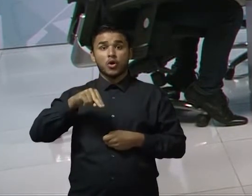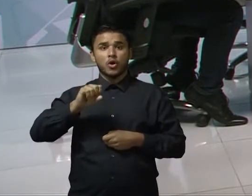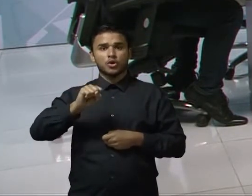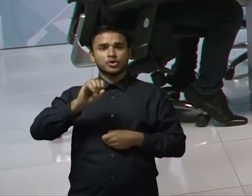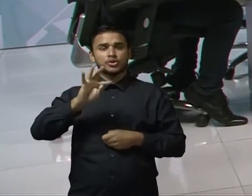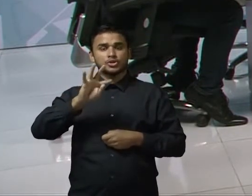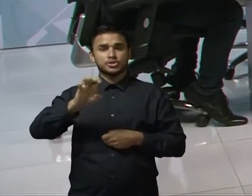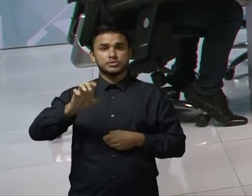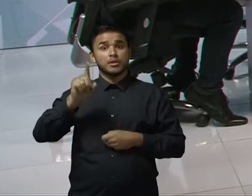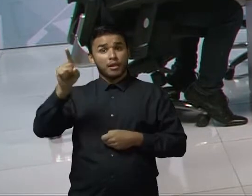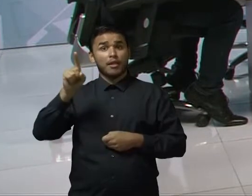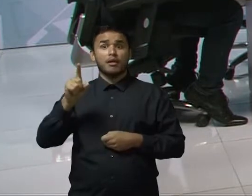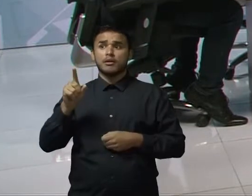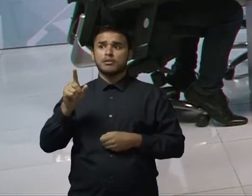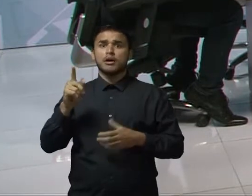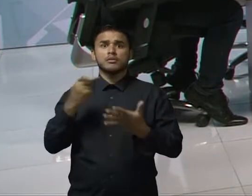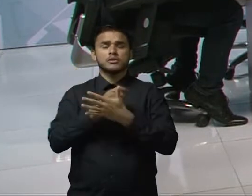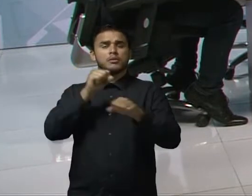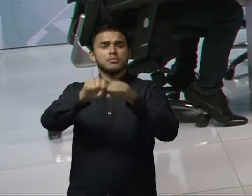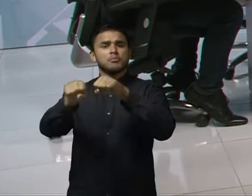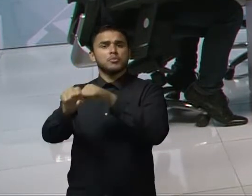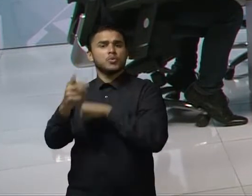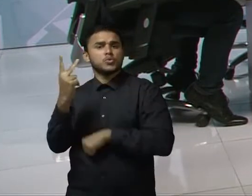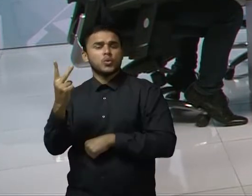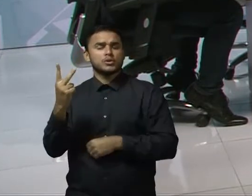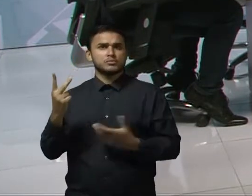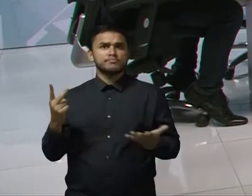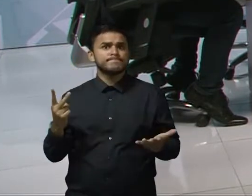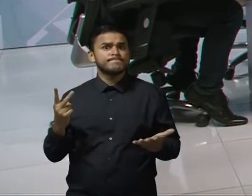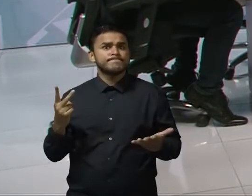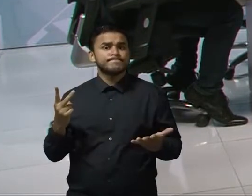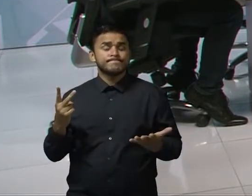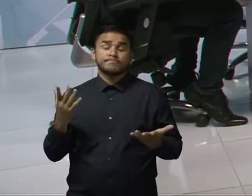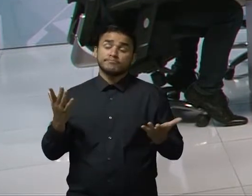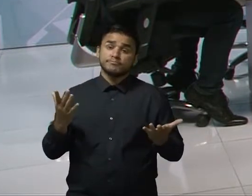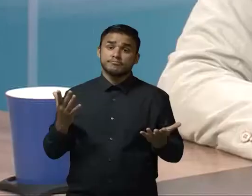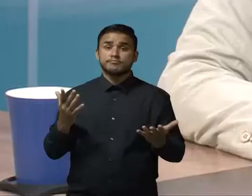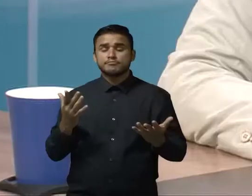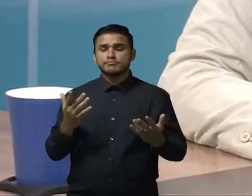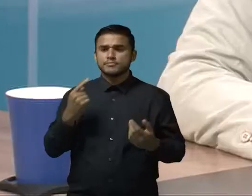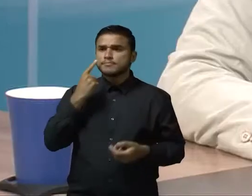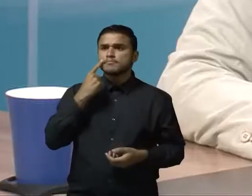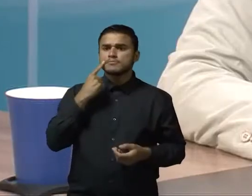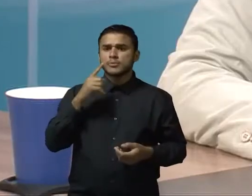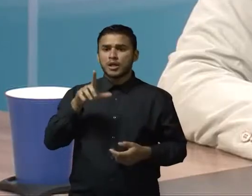Ou seja, o sistema mais vulnerável, que são as cadeias públicas,